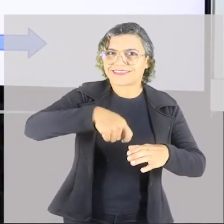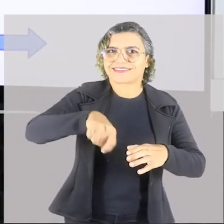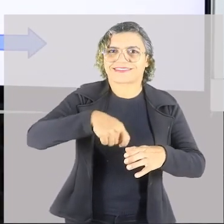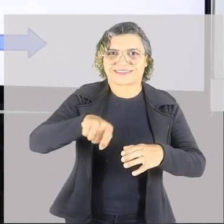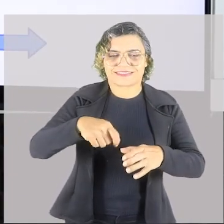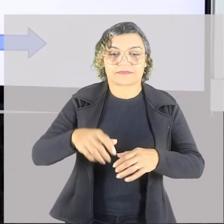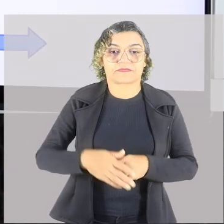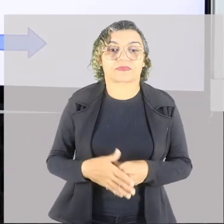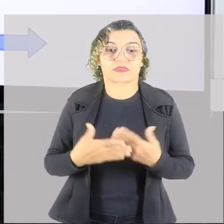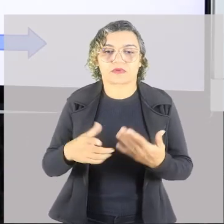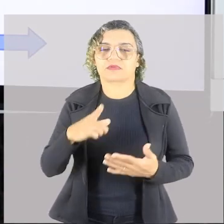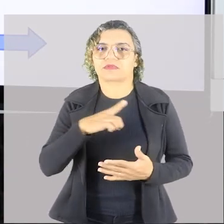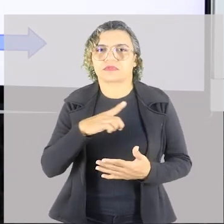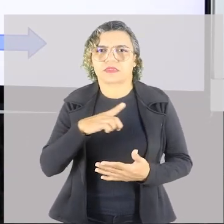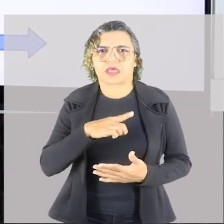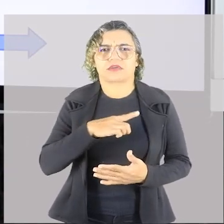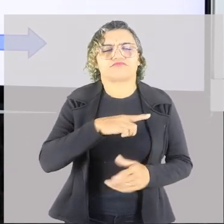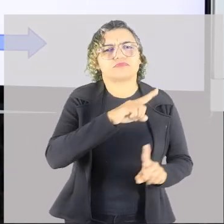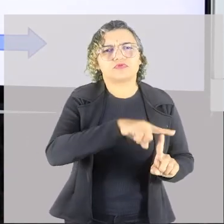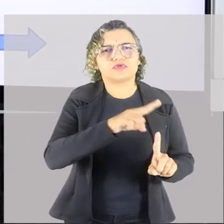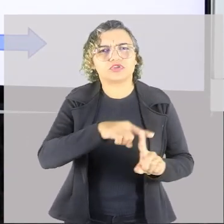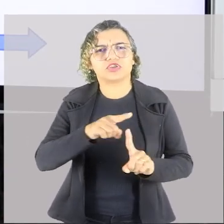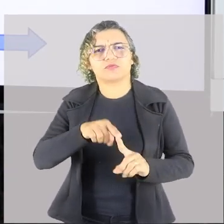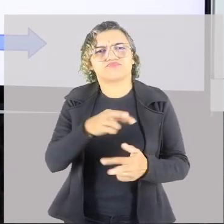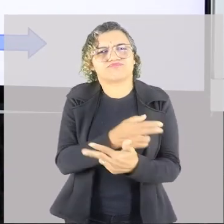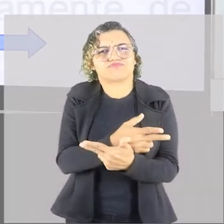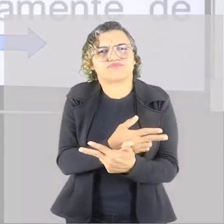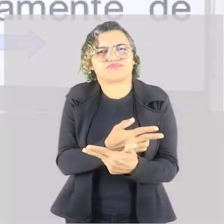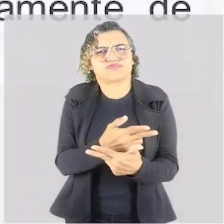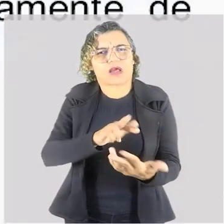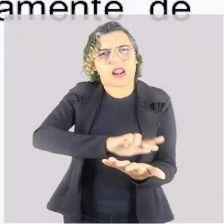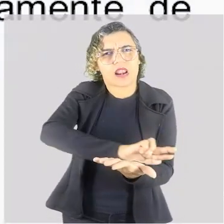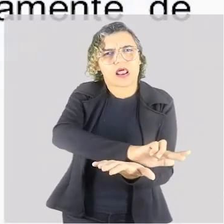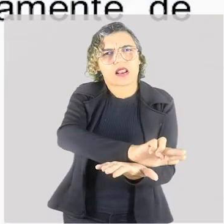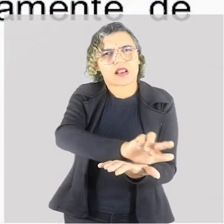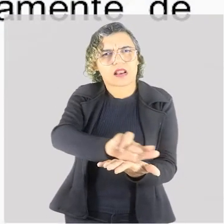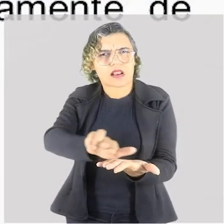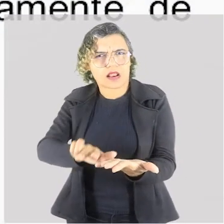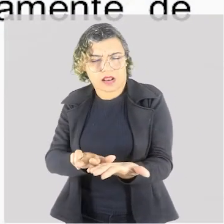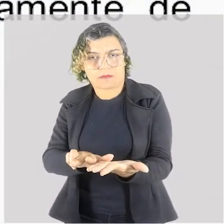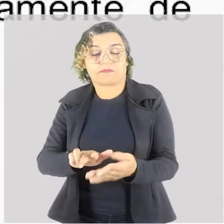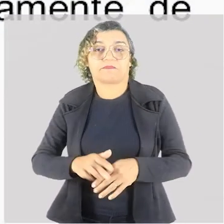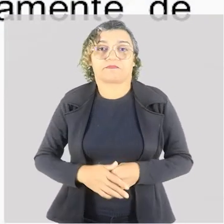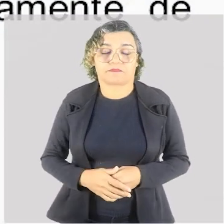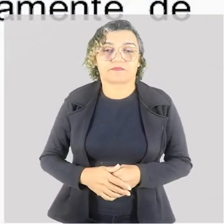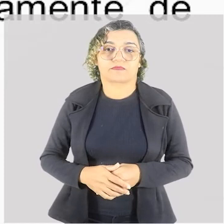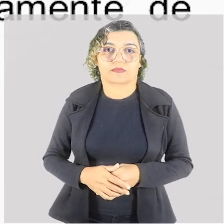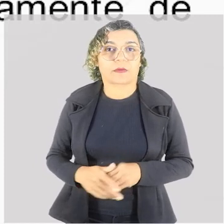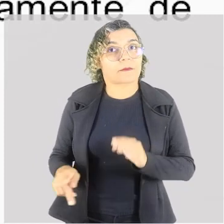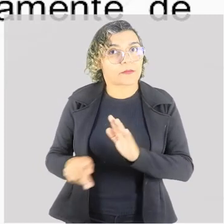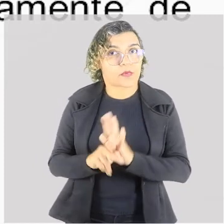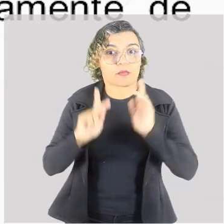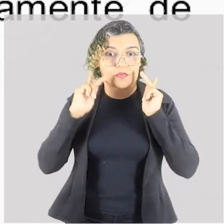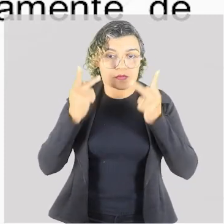entendeu? Então existe uma diversidade culinária, uma diversidade gastronômica da espécie